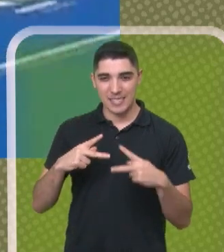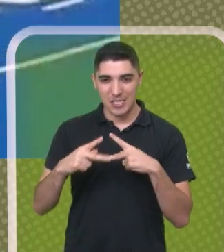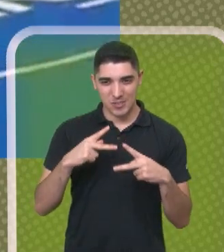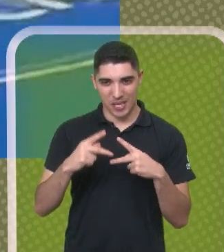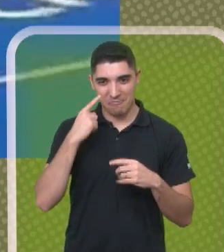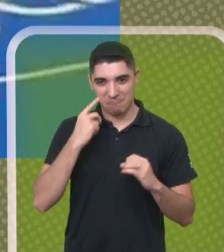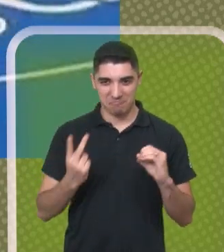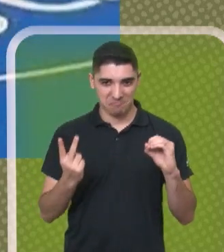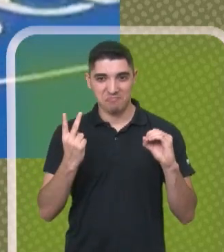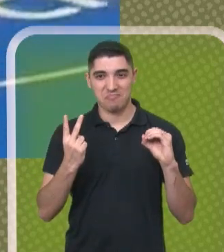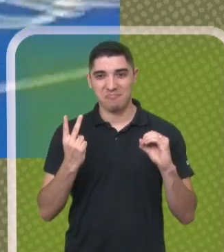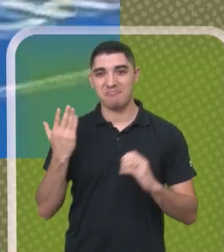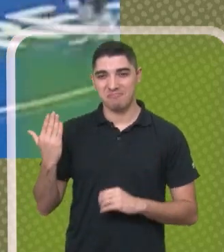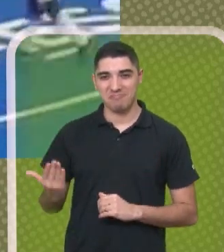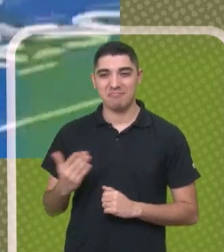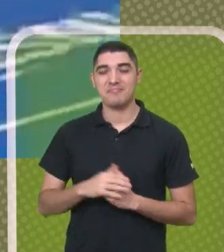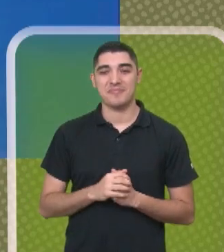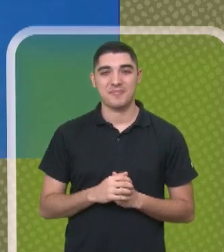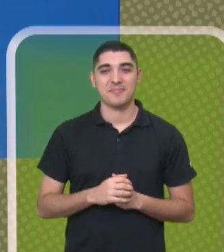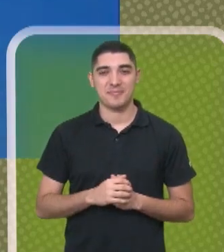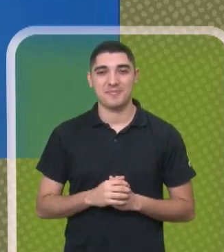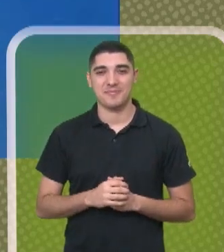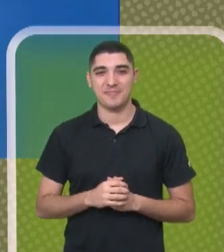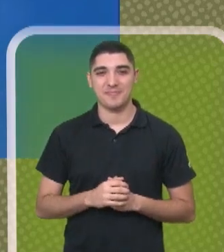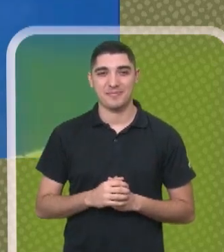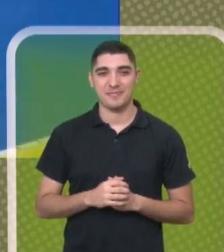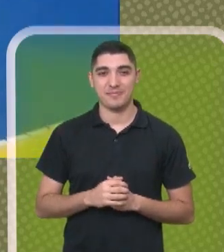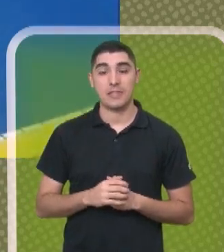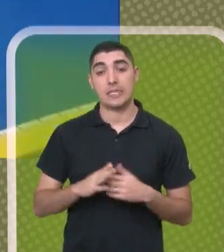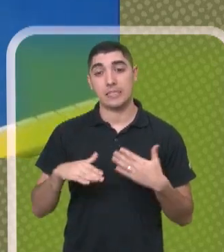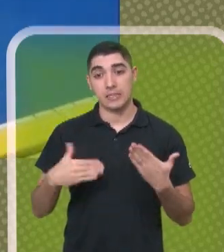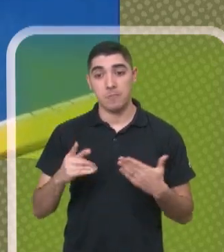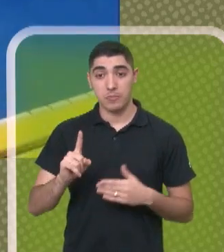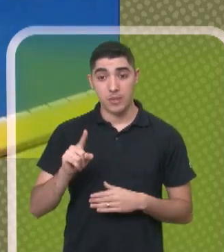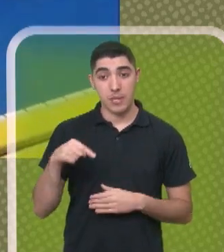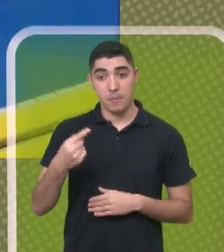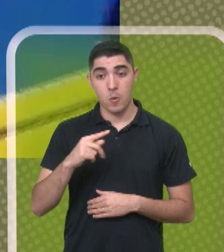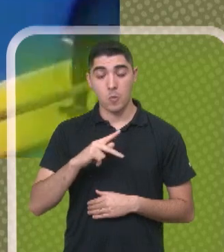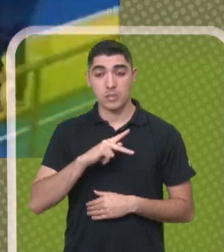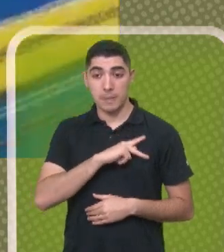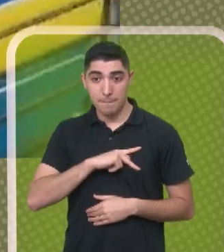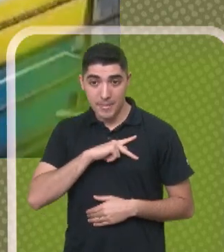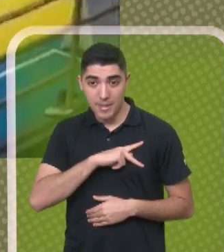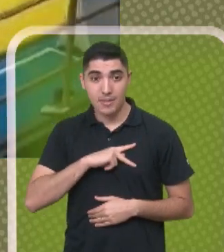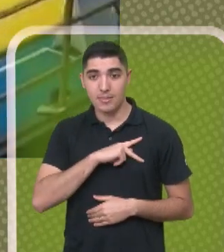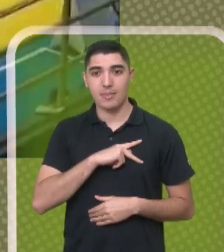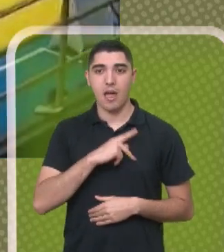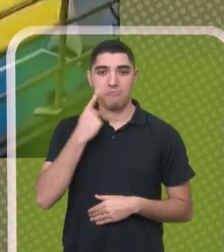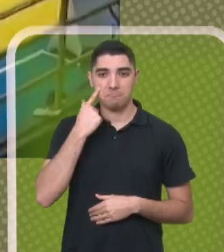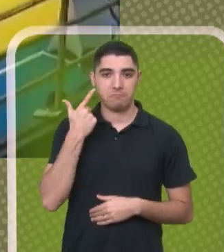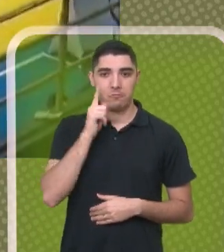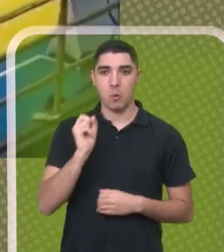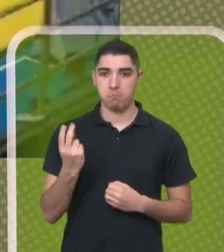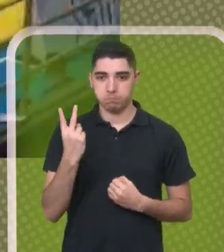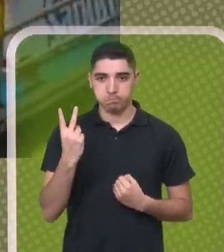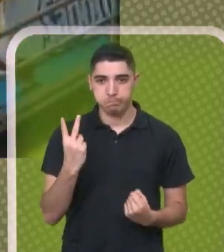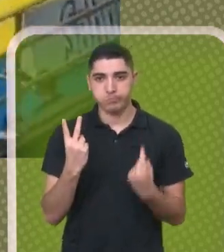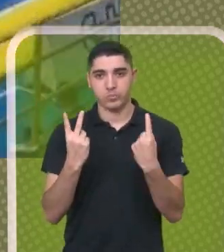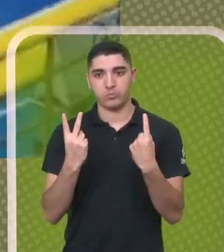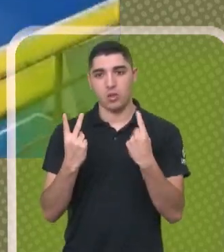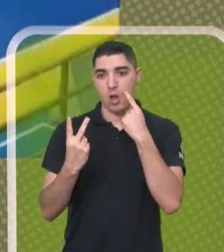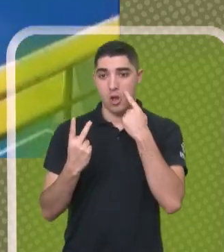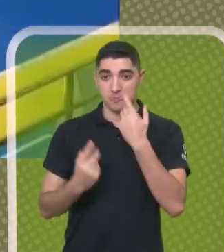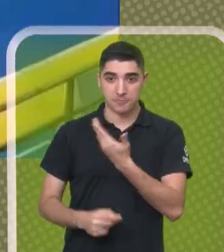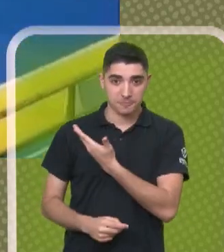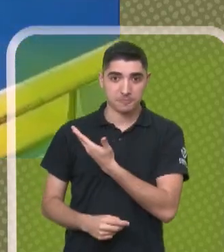querida Luíse em polvorosa, colocando replay pra gente ver. E aí depois a equipe de Pinda descontou aí sim, numa triangulação, jogando com o goleiro Linha,